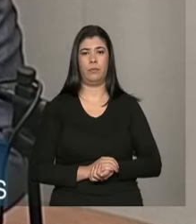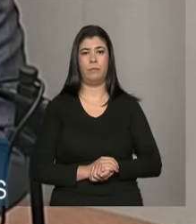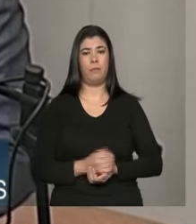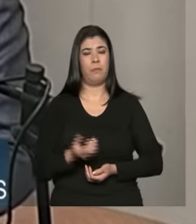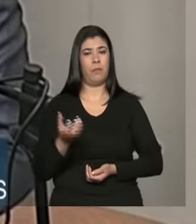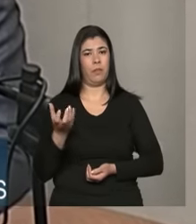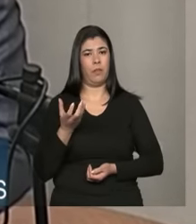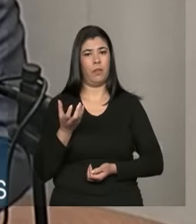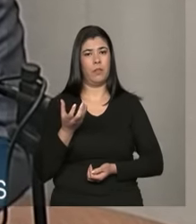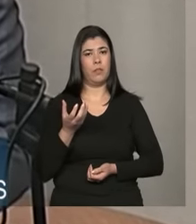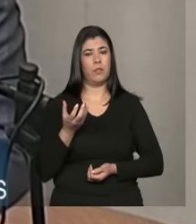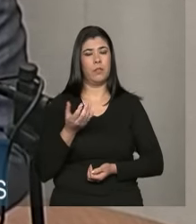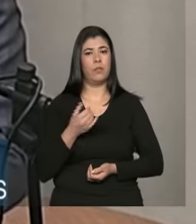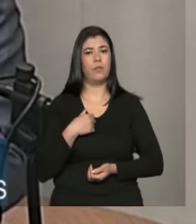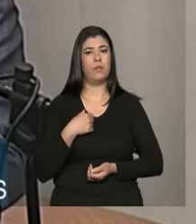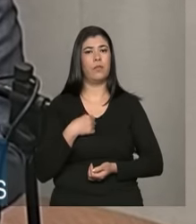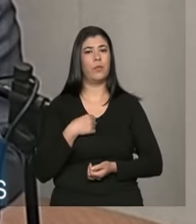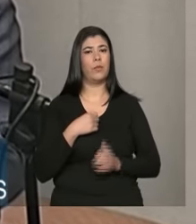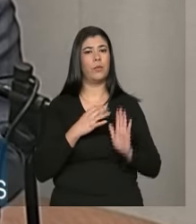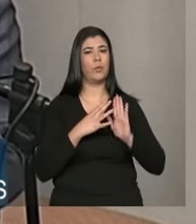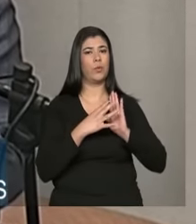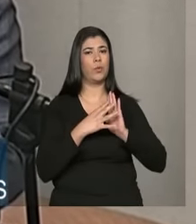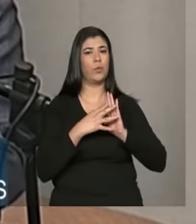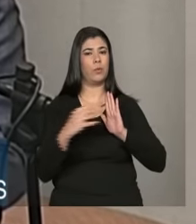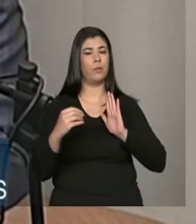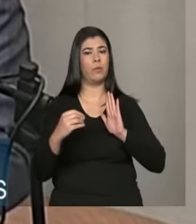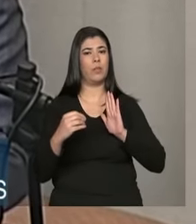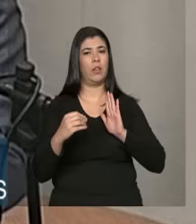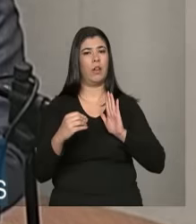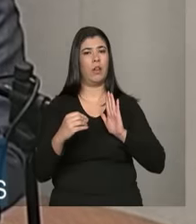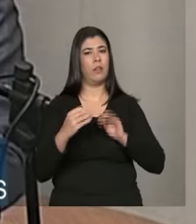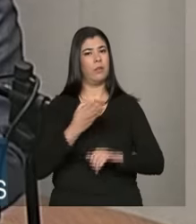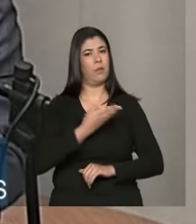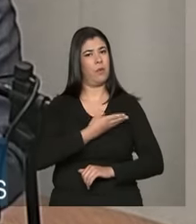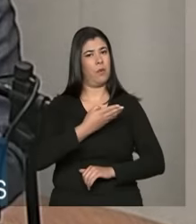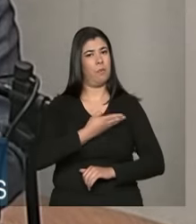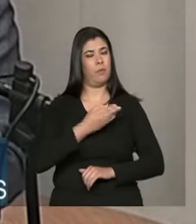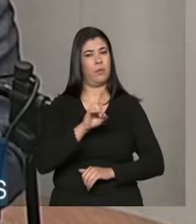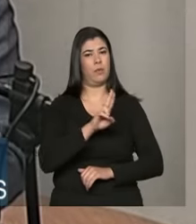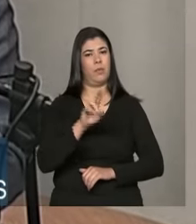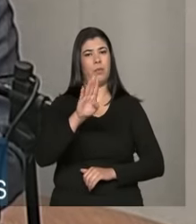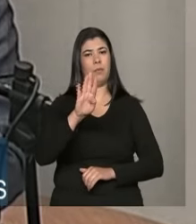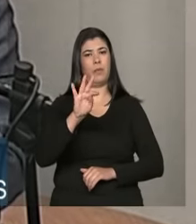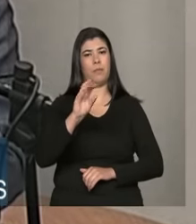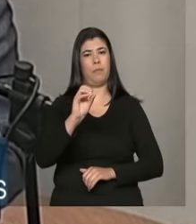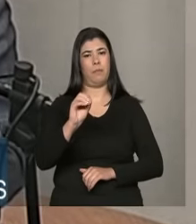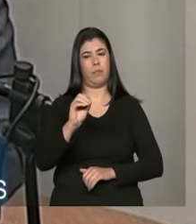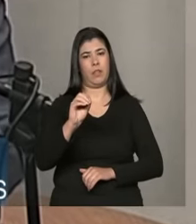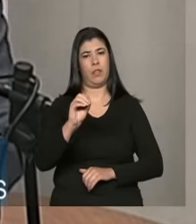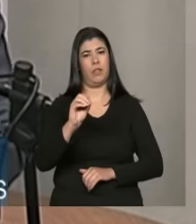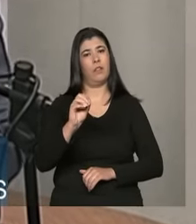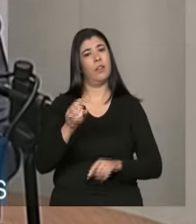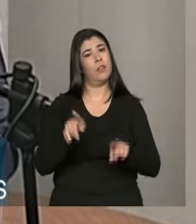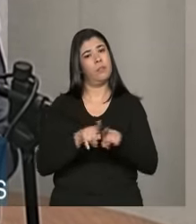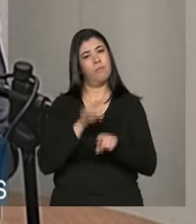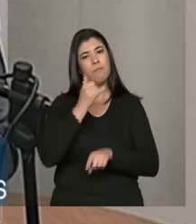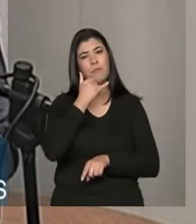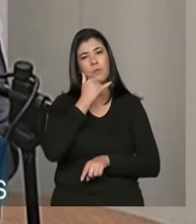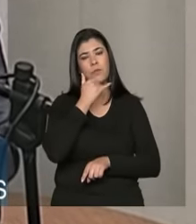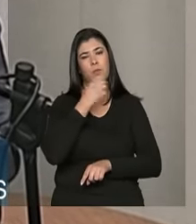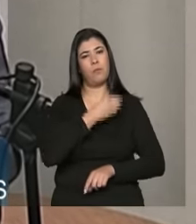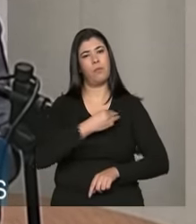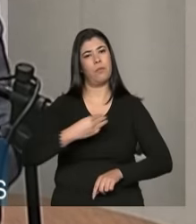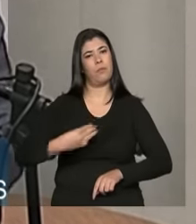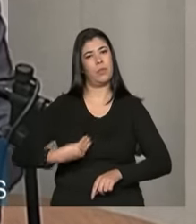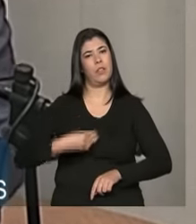espelhar no meu caro amigo Beto Vasconcelos e não vou saudar o ministro José Eduardo Cardoso porque ele